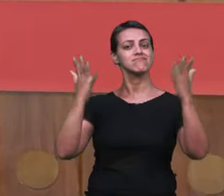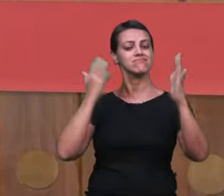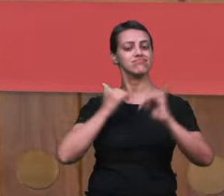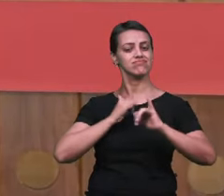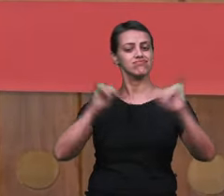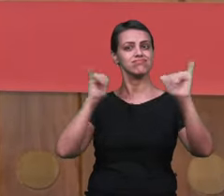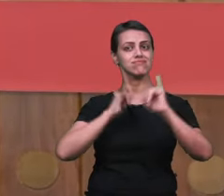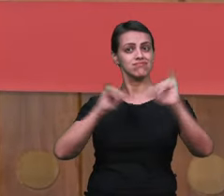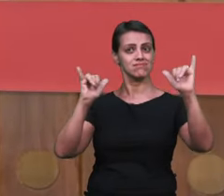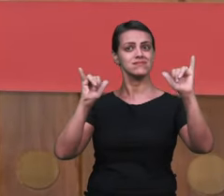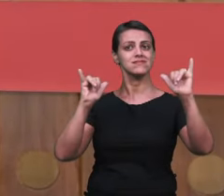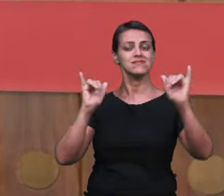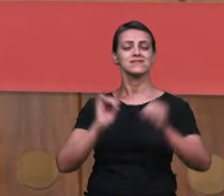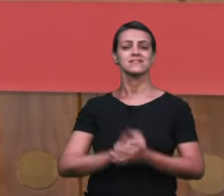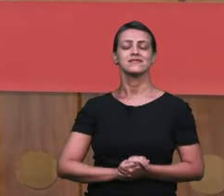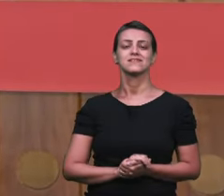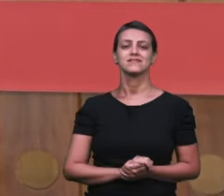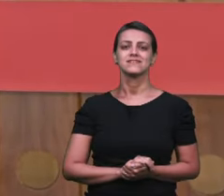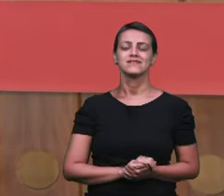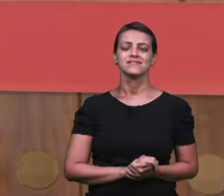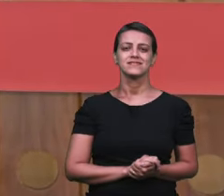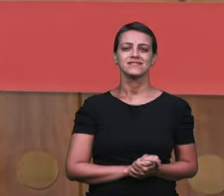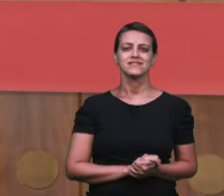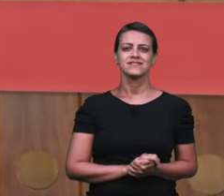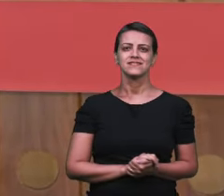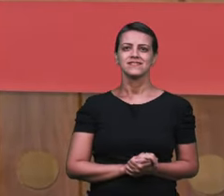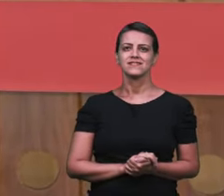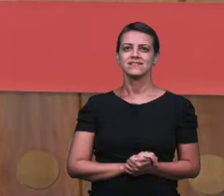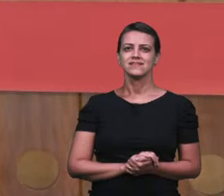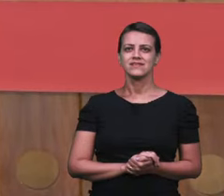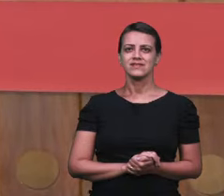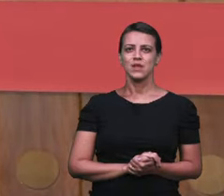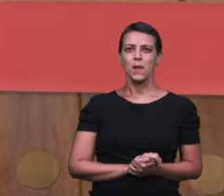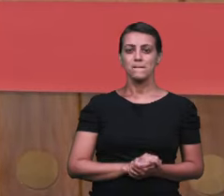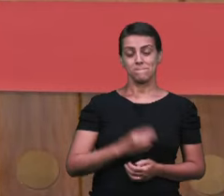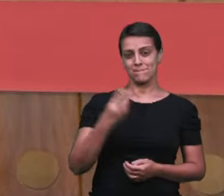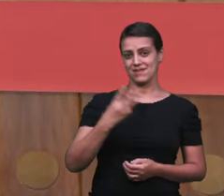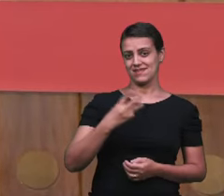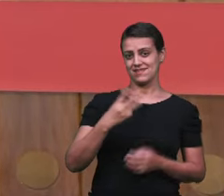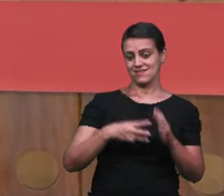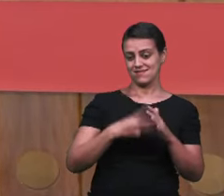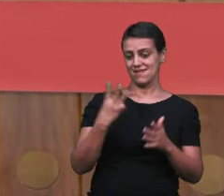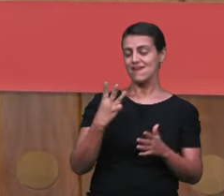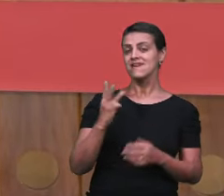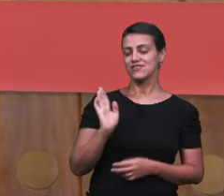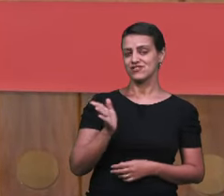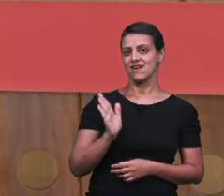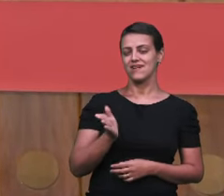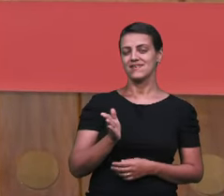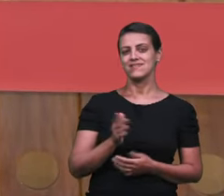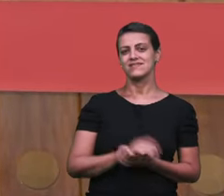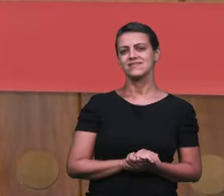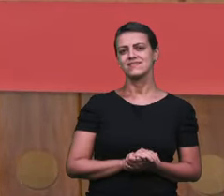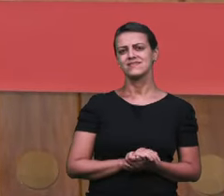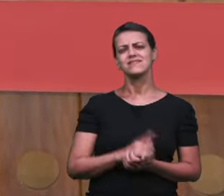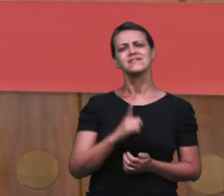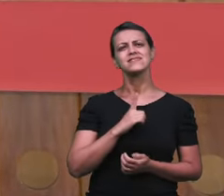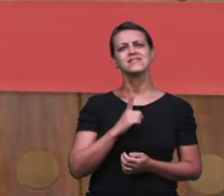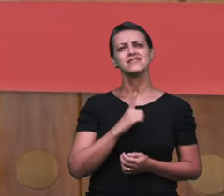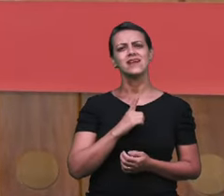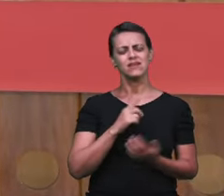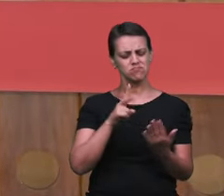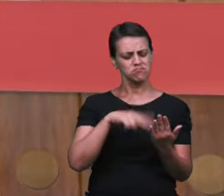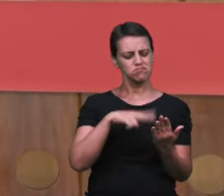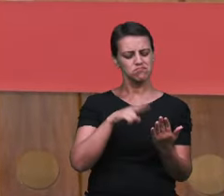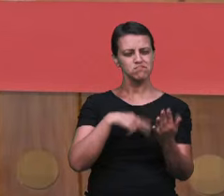mundo inteiro, chamada Trombetas e Festas, a terceira edição. E nós temos aqui um testemunho que é